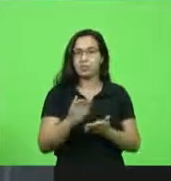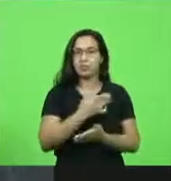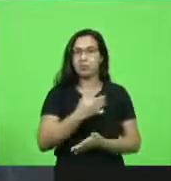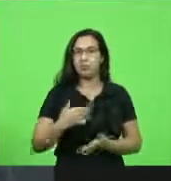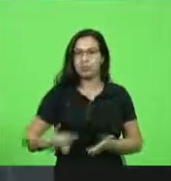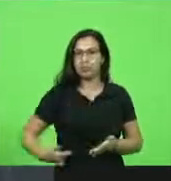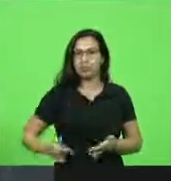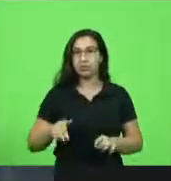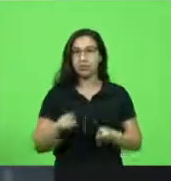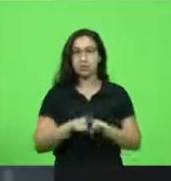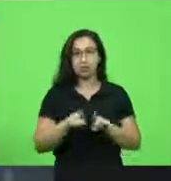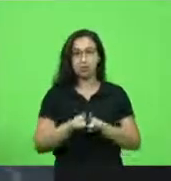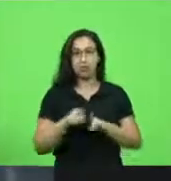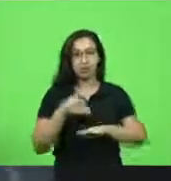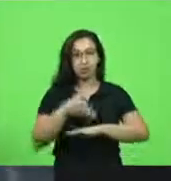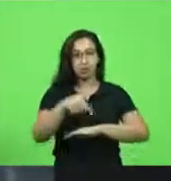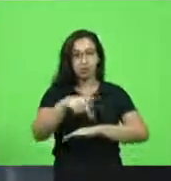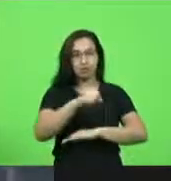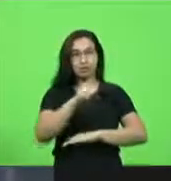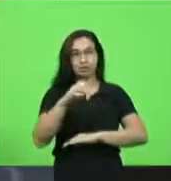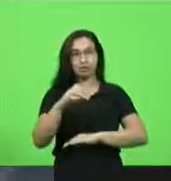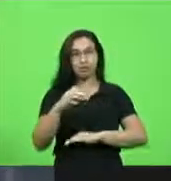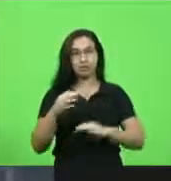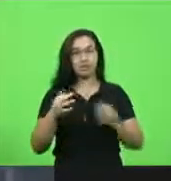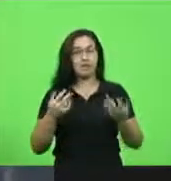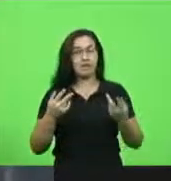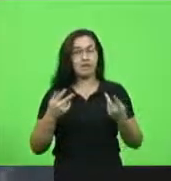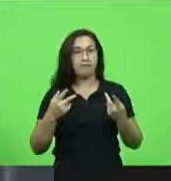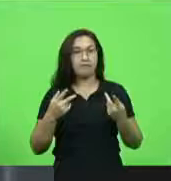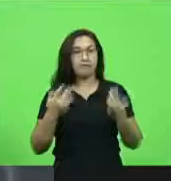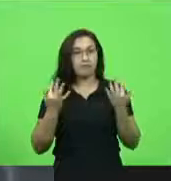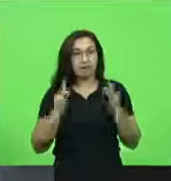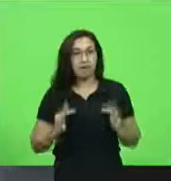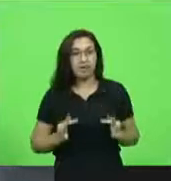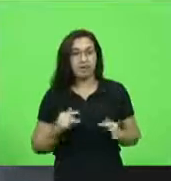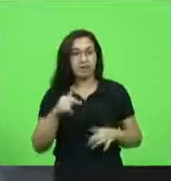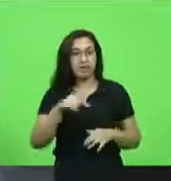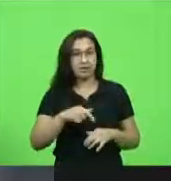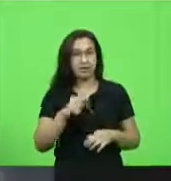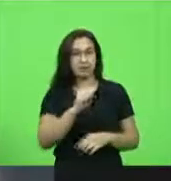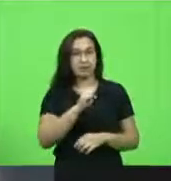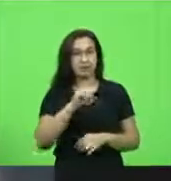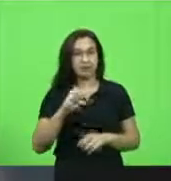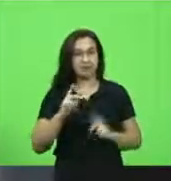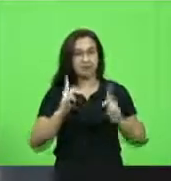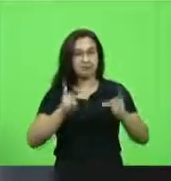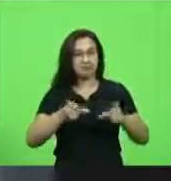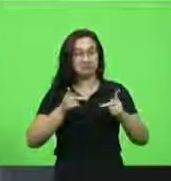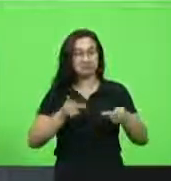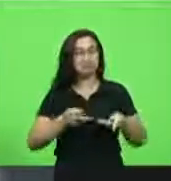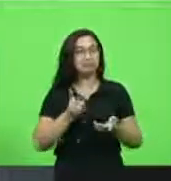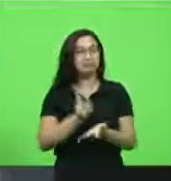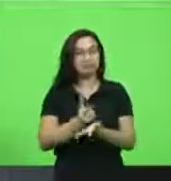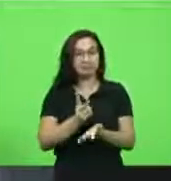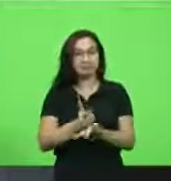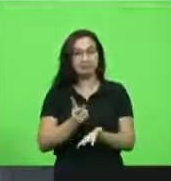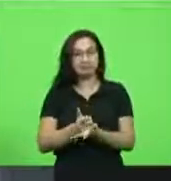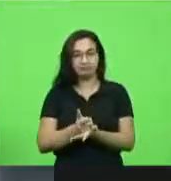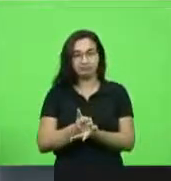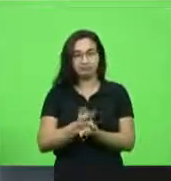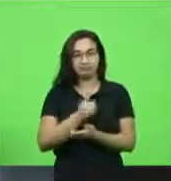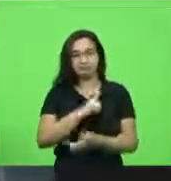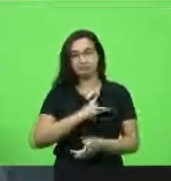fica feliz entre os vários estados da União, Santa Catarina conseguindo esse protagonismo através do trabalho dos